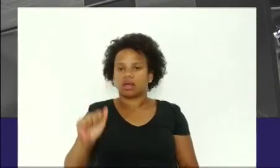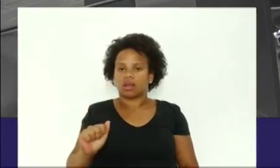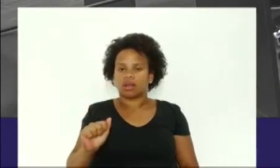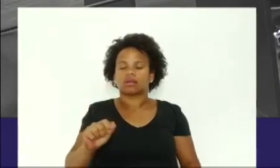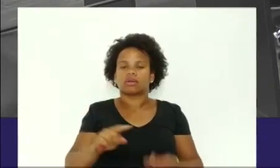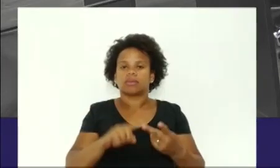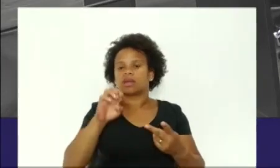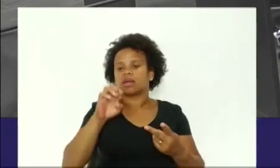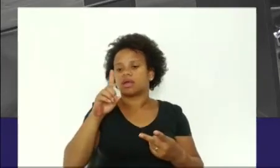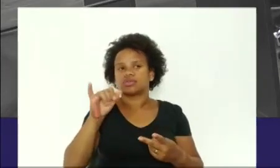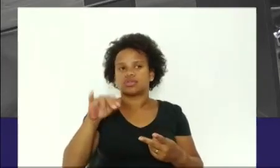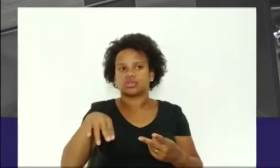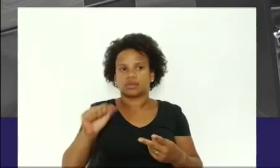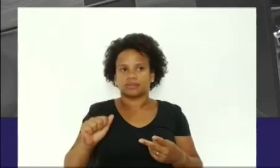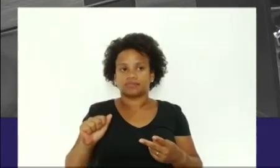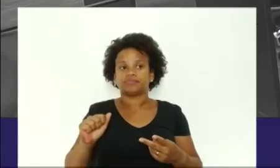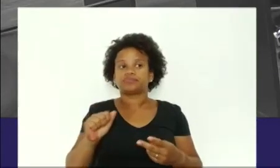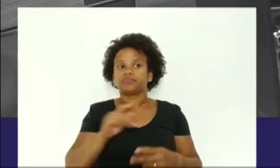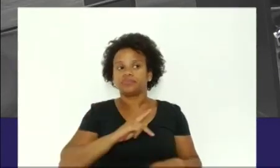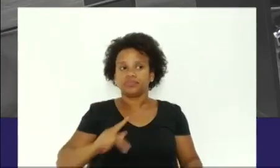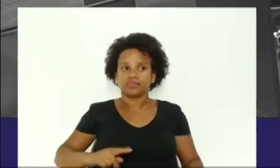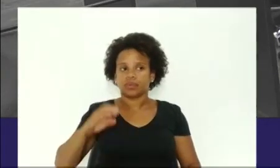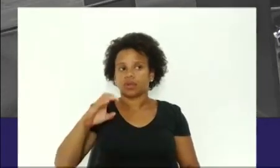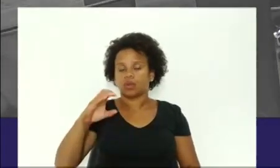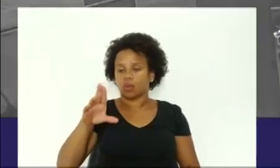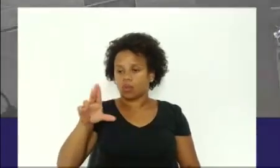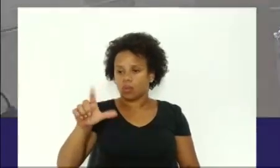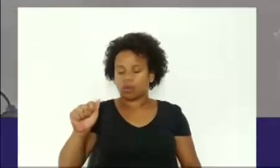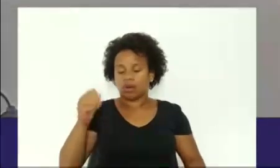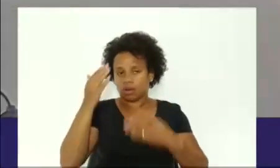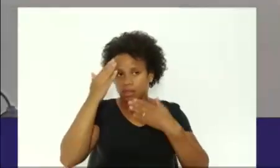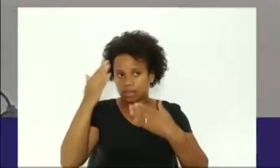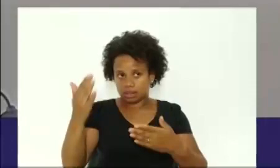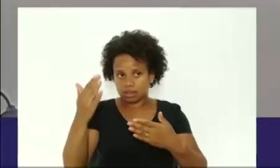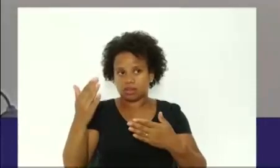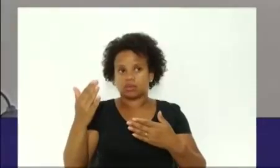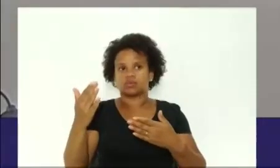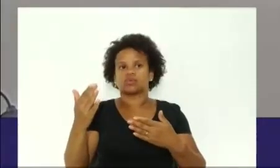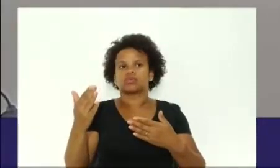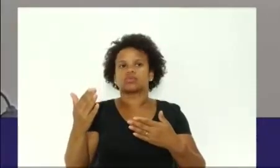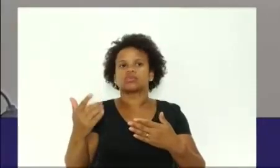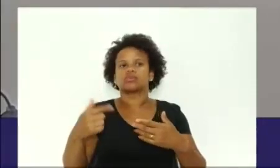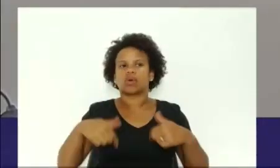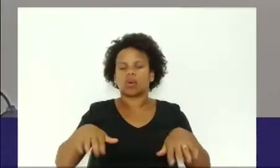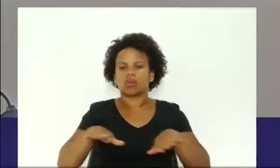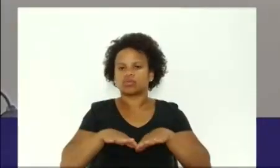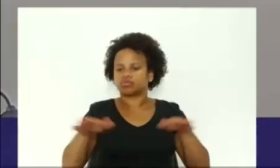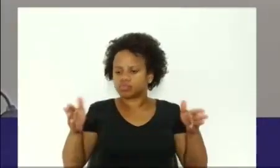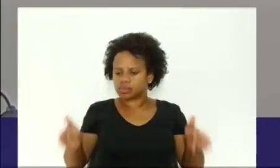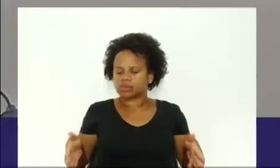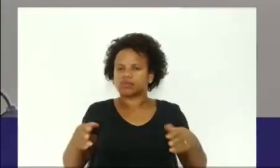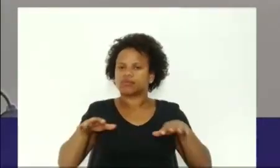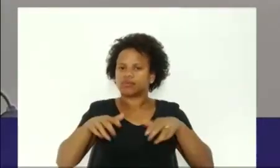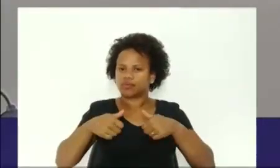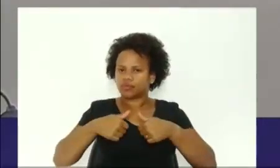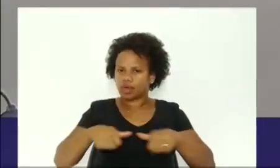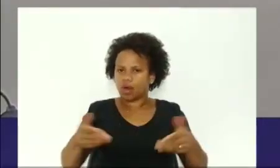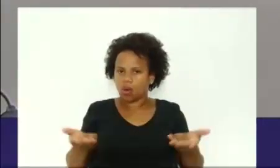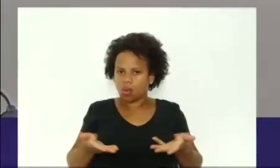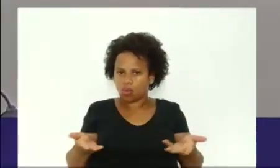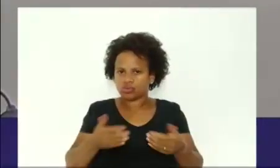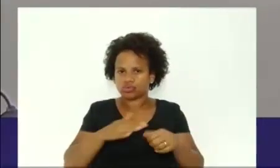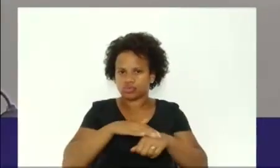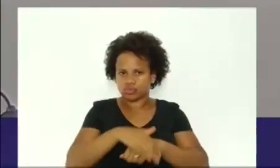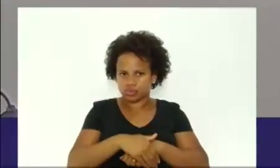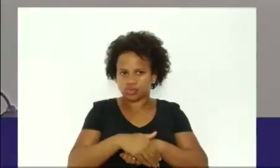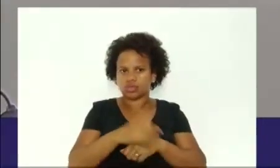Edna. Presidente Kula, eu agradeço imensamente a deferência de nos deixar à mesa no dia de hoje, na noite de hoje. E